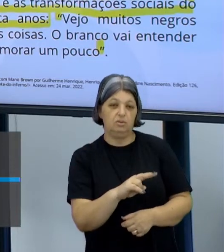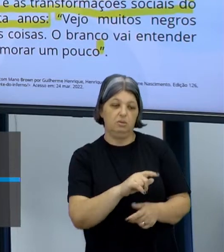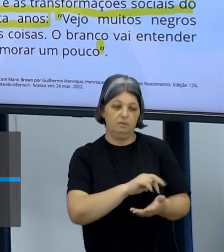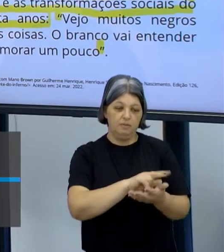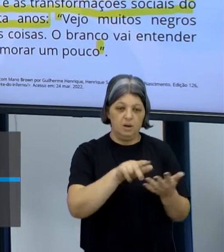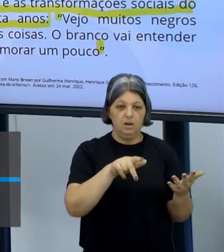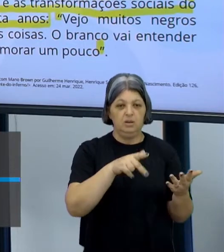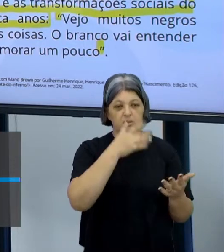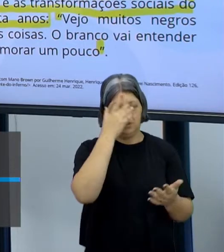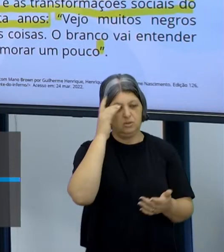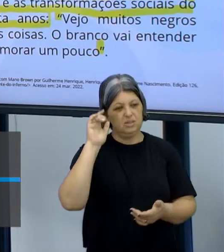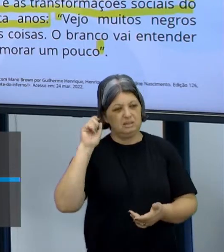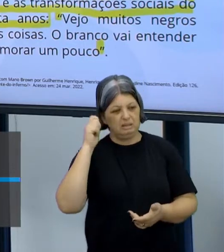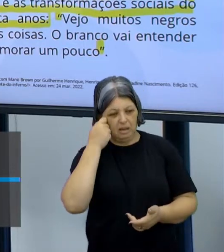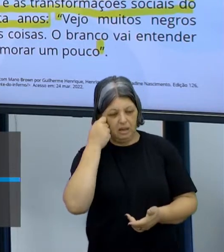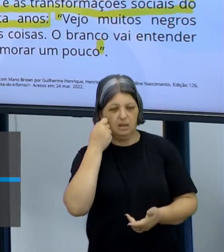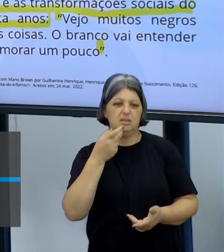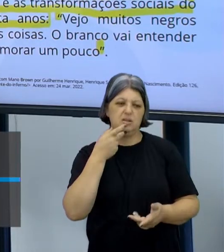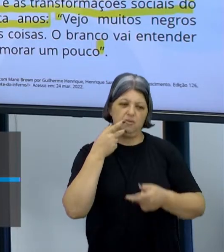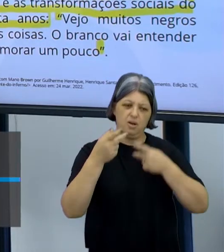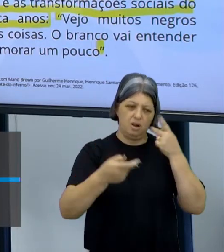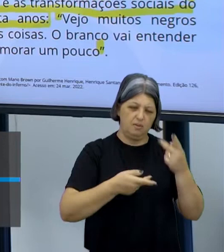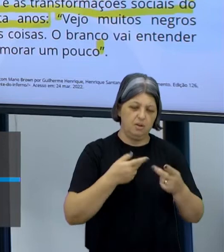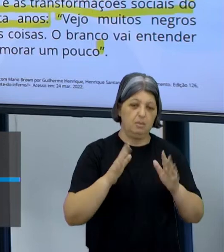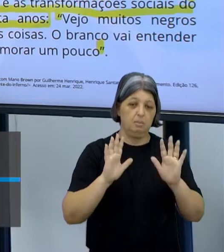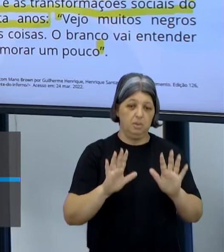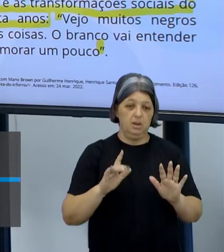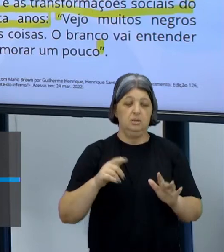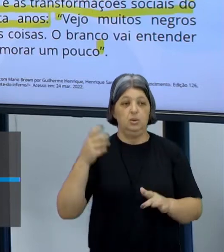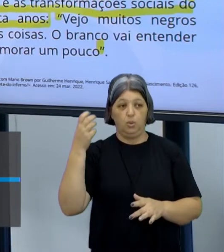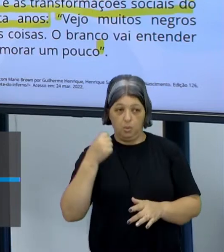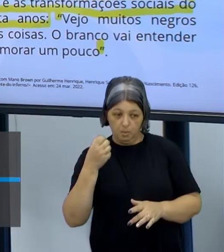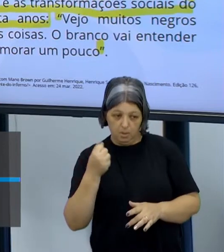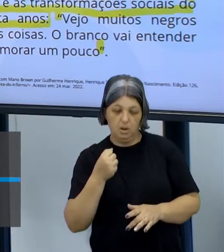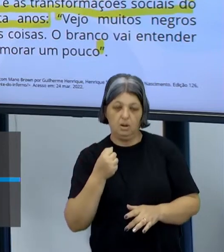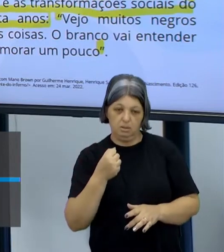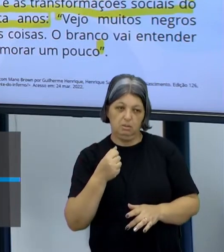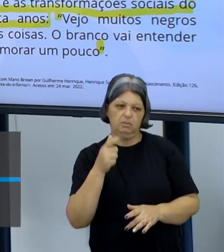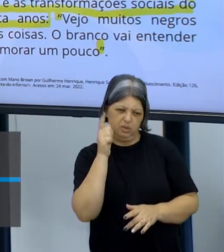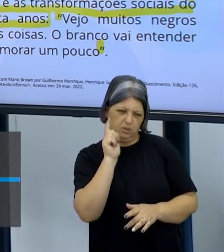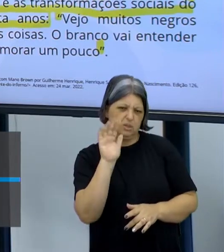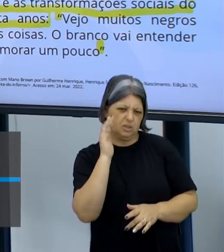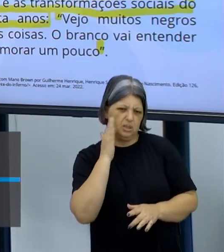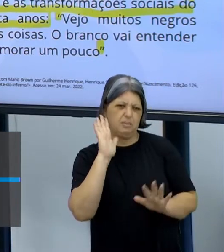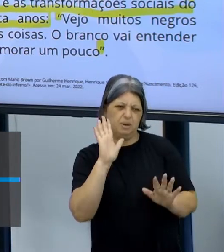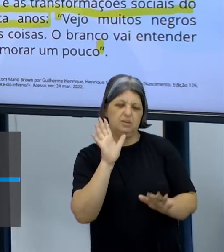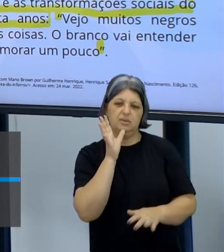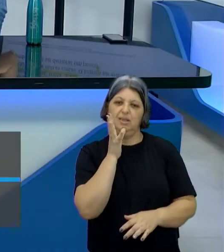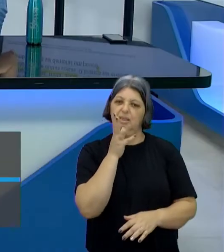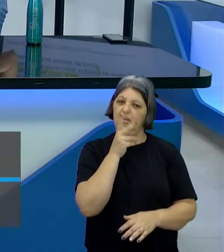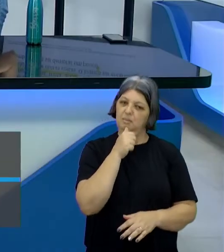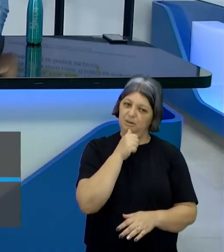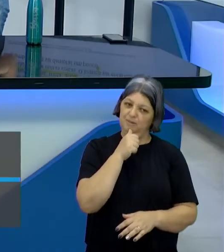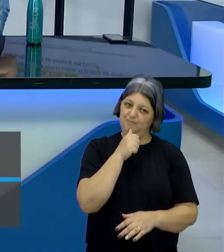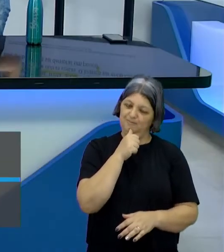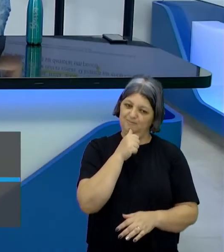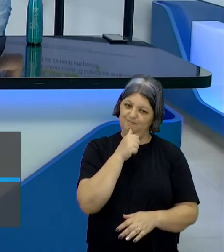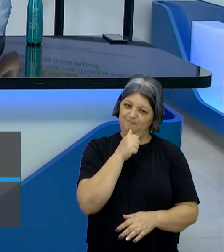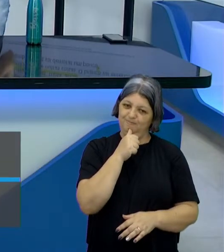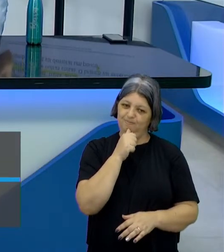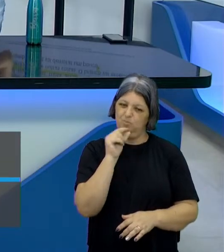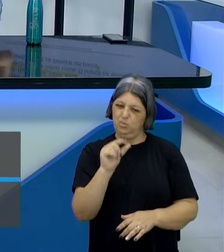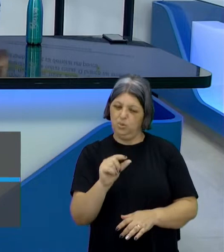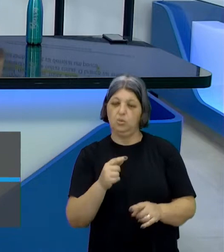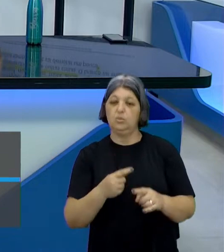outras coisas. O branco vai entender isso também, mas vai demorar um pouco. E aí já temos uma polêmica aqui também, né? Que vai instigar